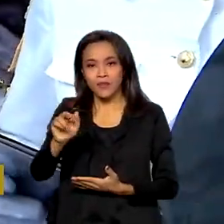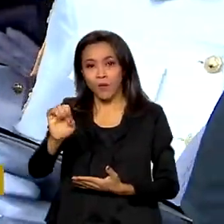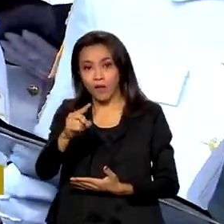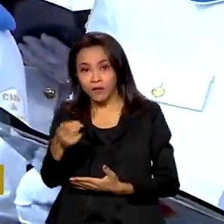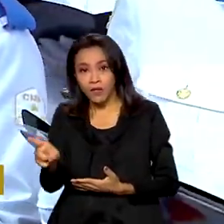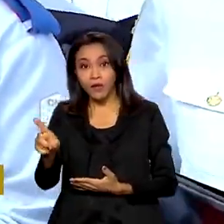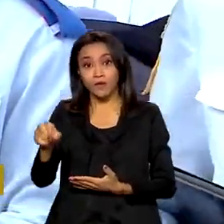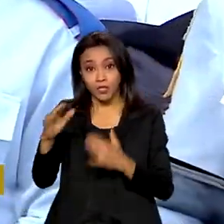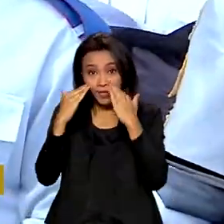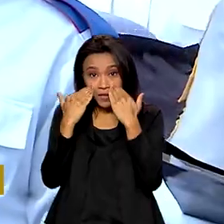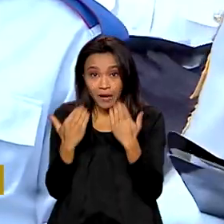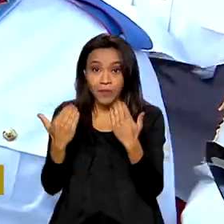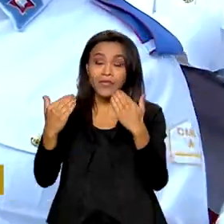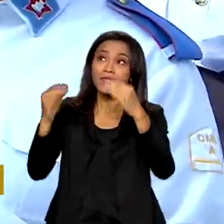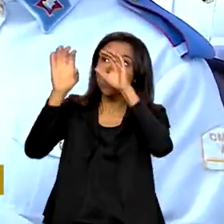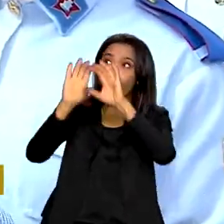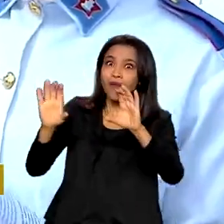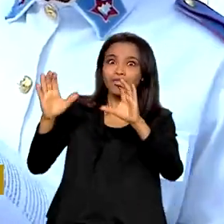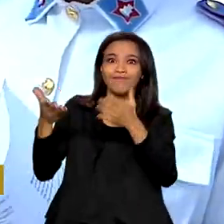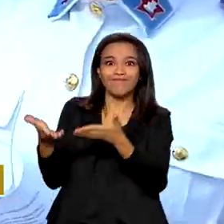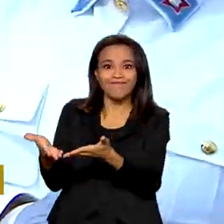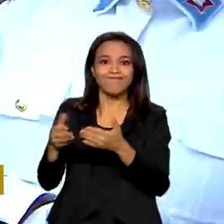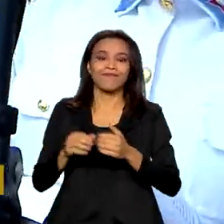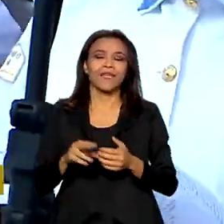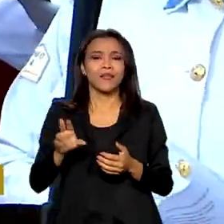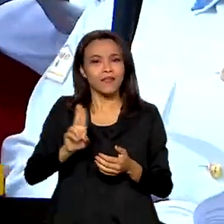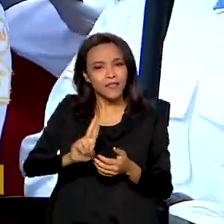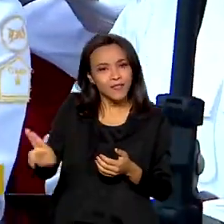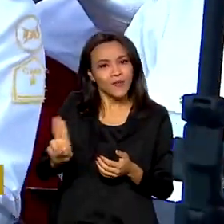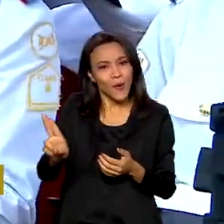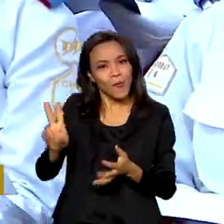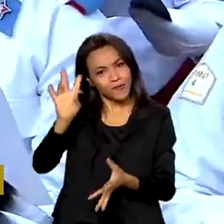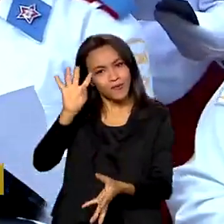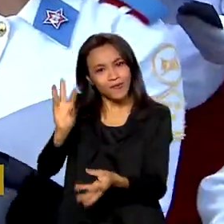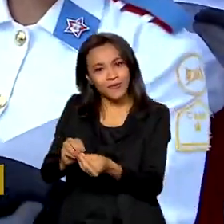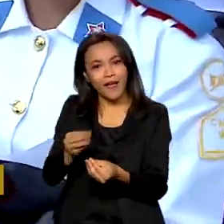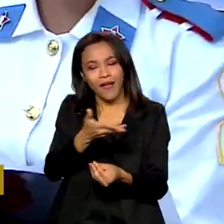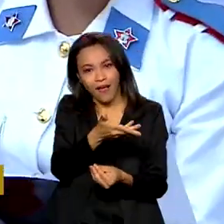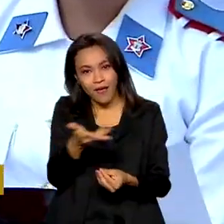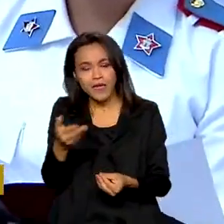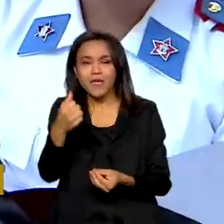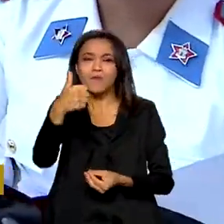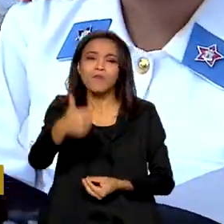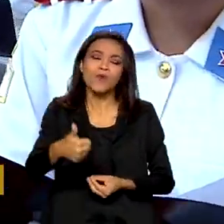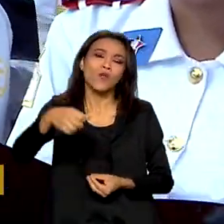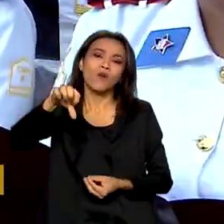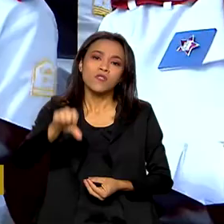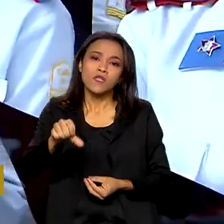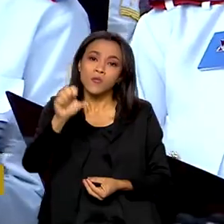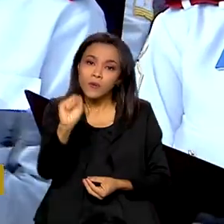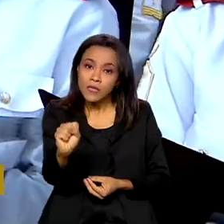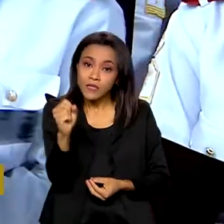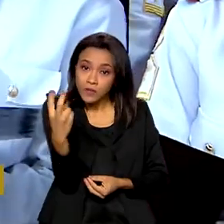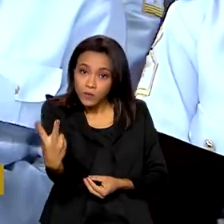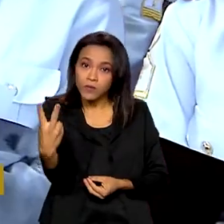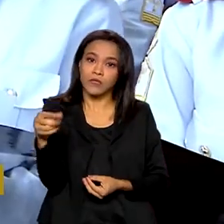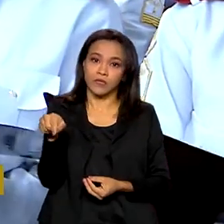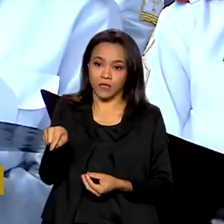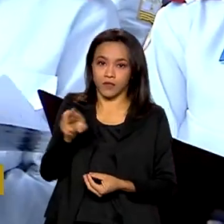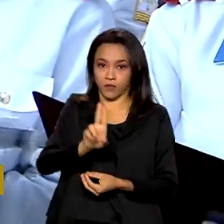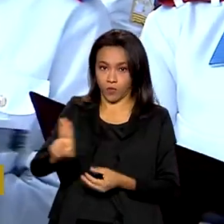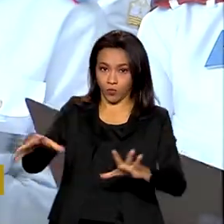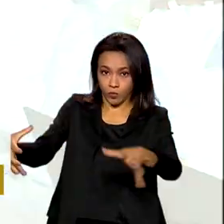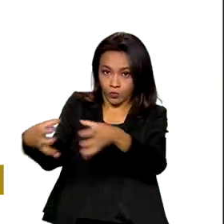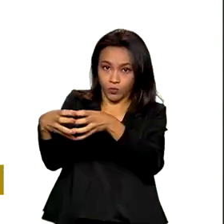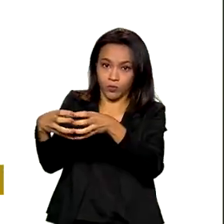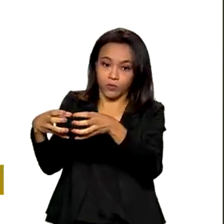o EDA, né? Então, a gente tem esse nome aí que foi atribuído em 1982 e desde então